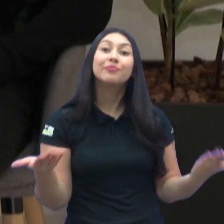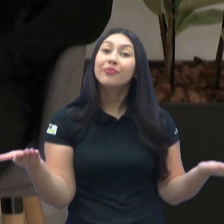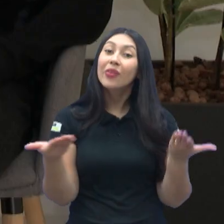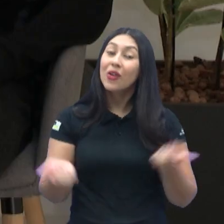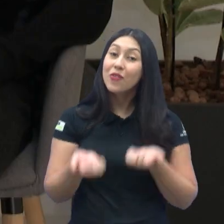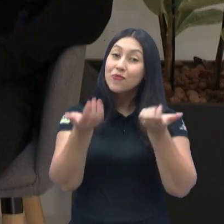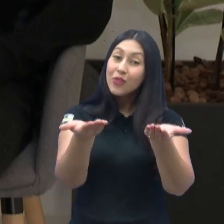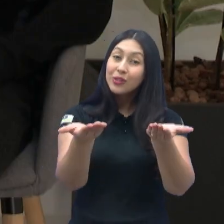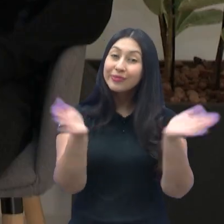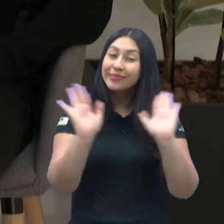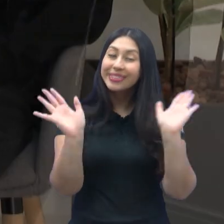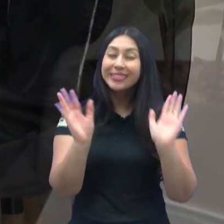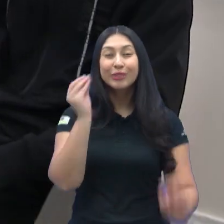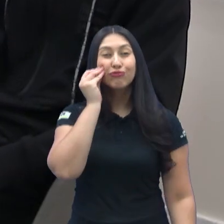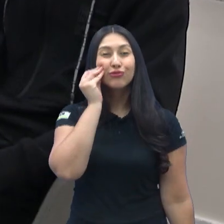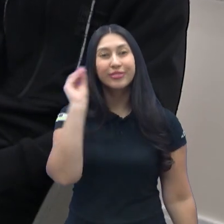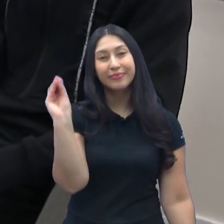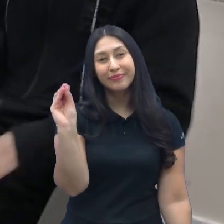aí no estúdio. Beijão, pessoal.